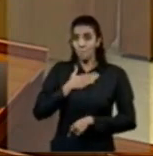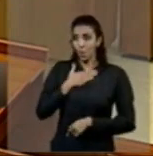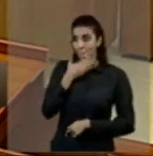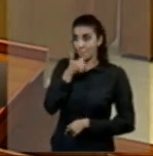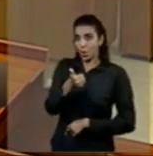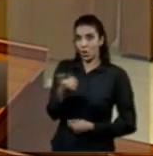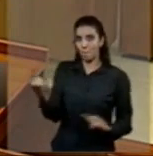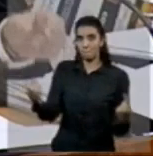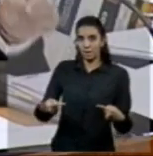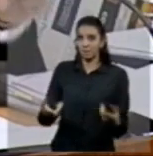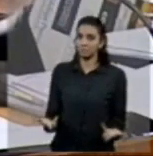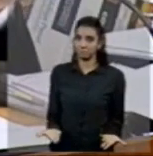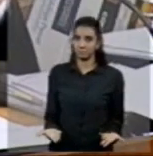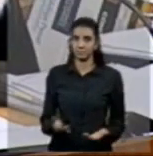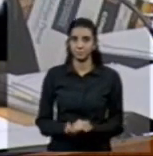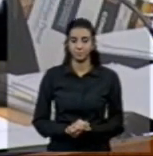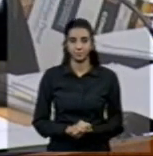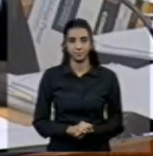custo para o consumidor.